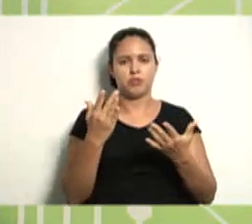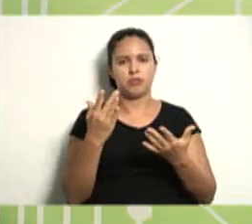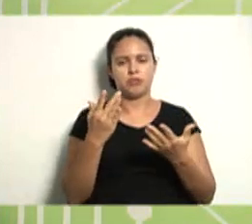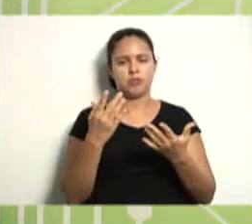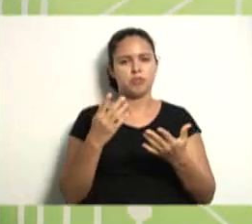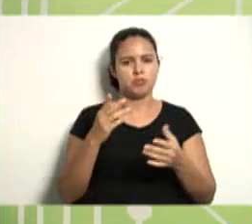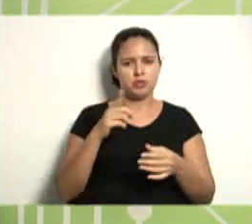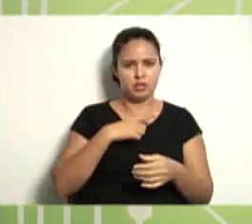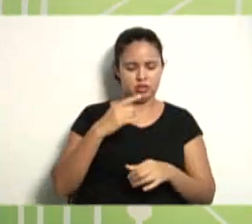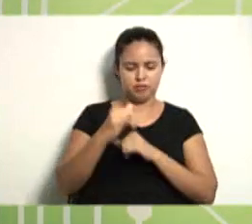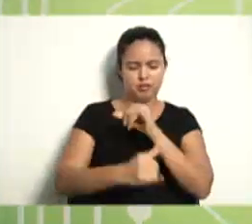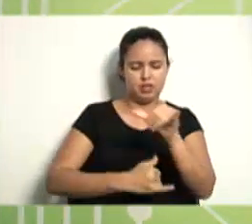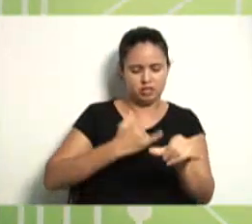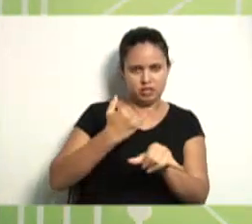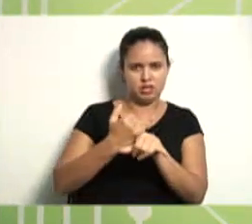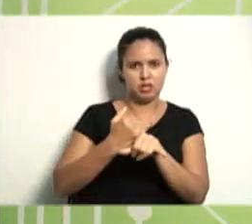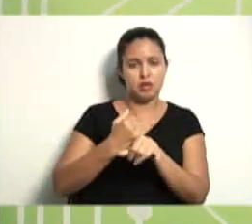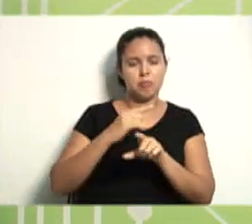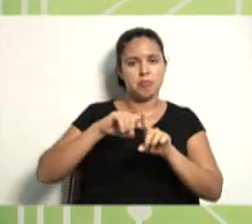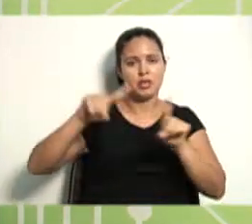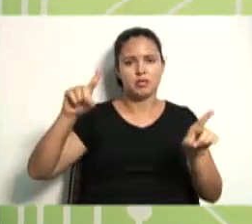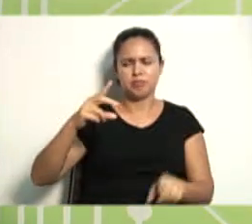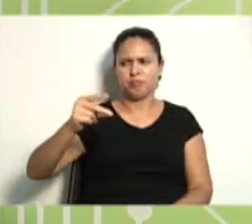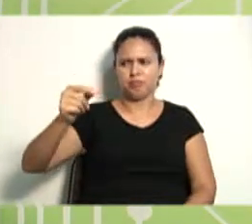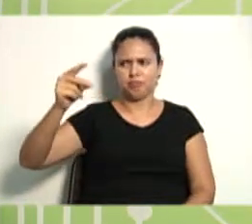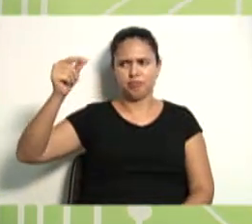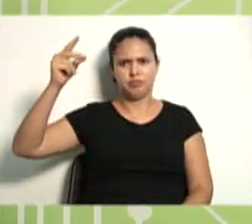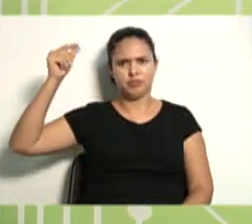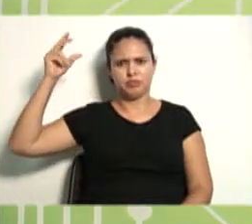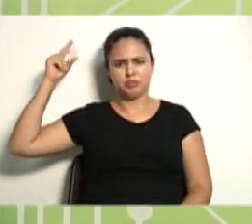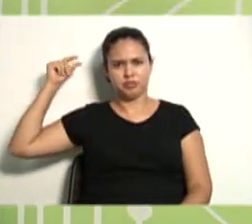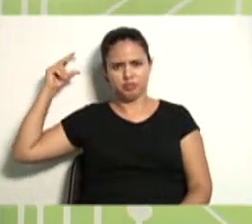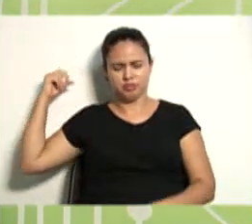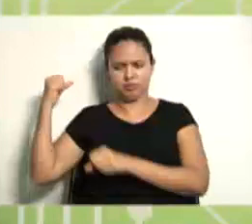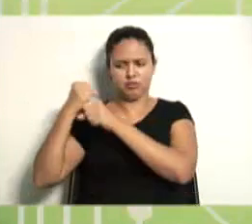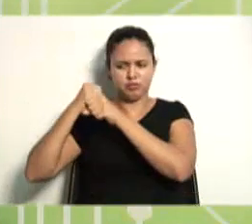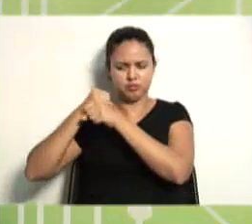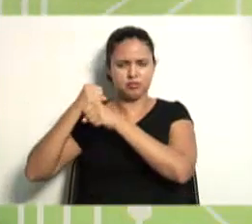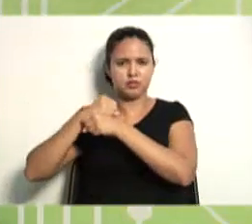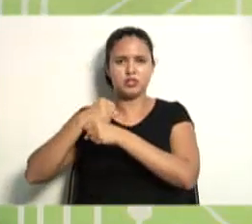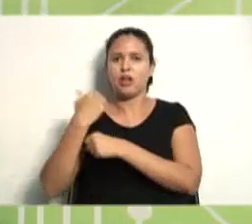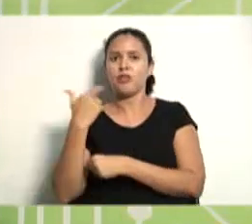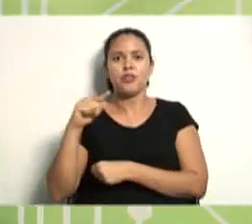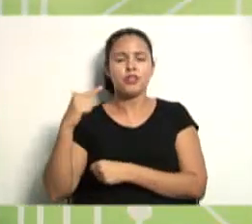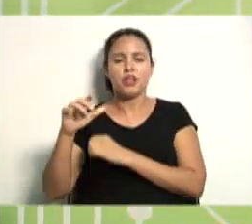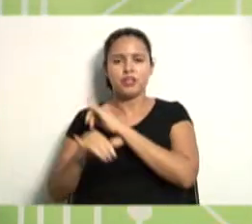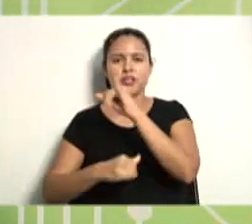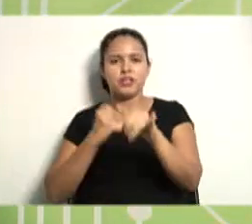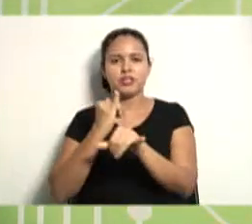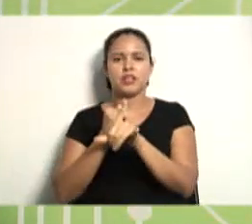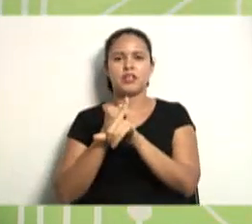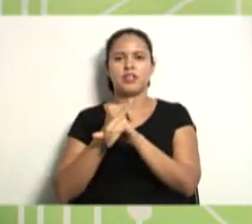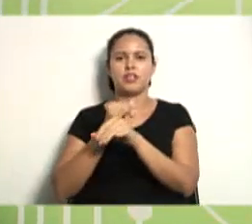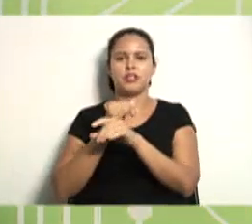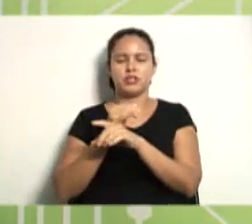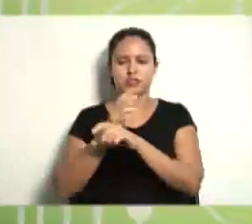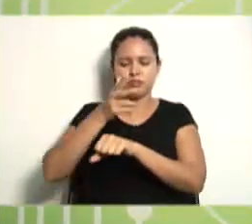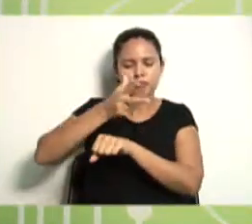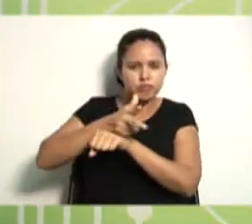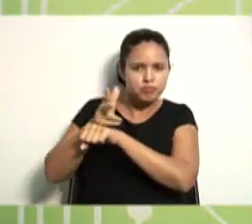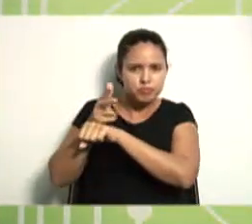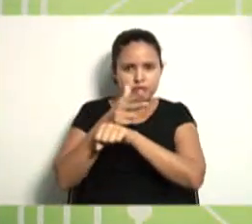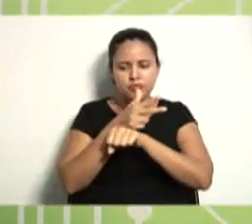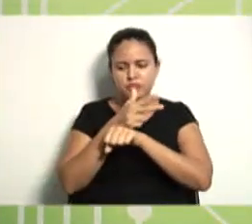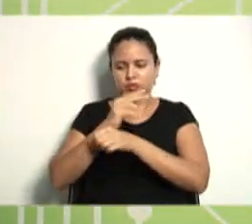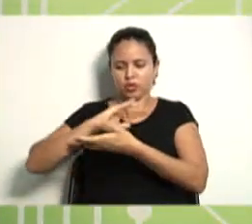seria possível que ela fosse transmitida. Então, esses são exemplos de como isso se transformou no decorrer